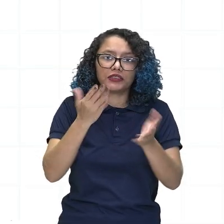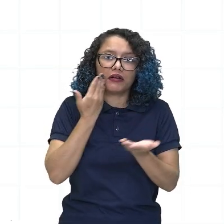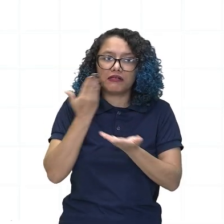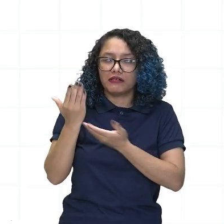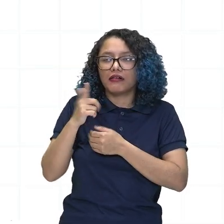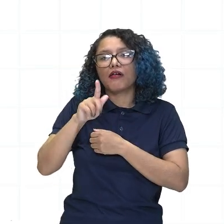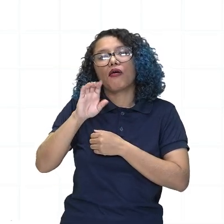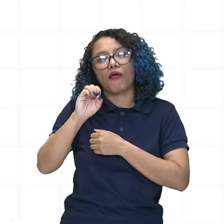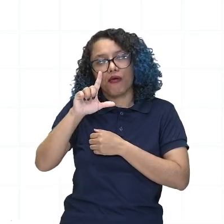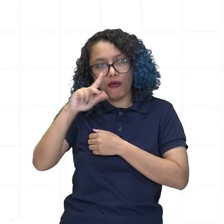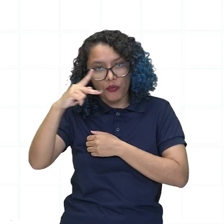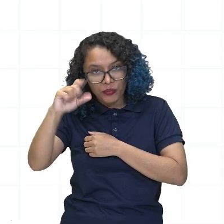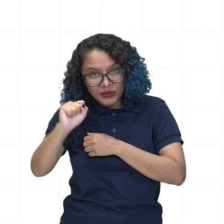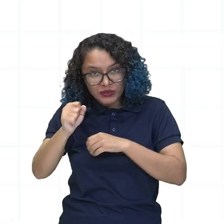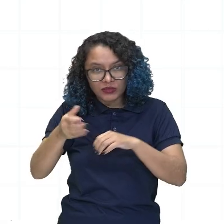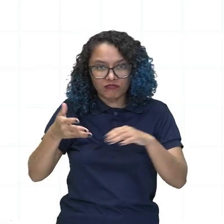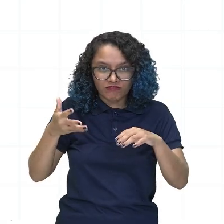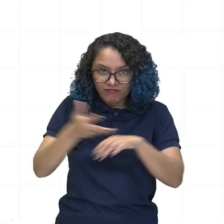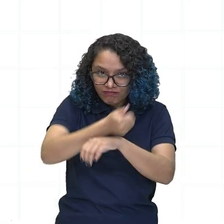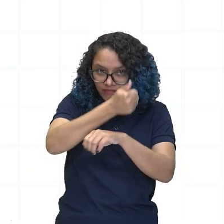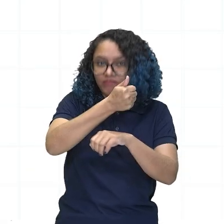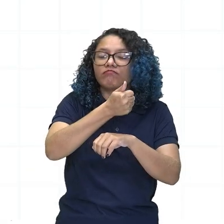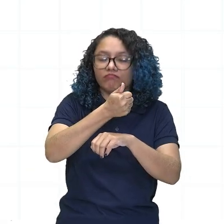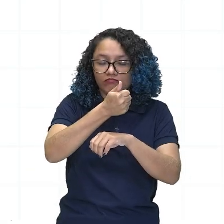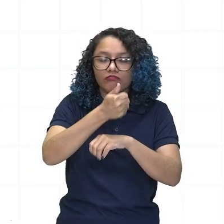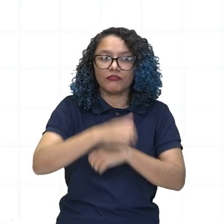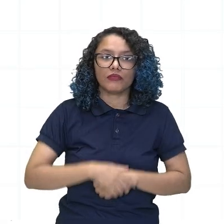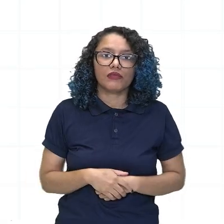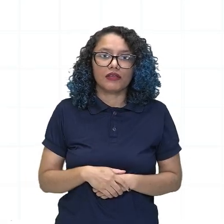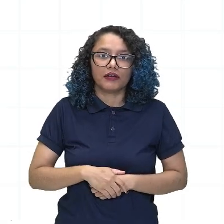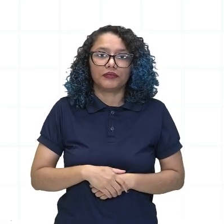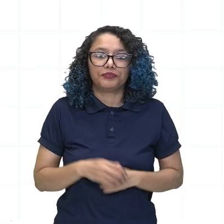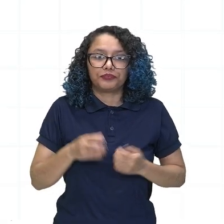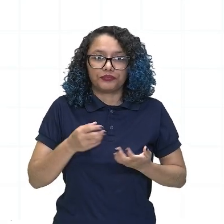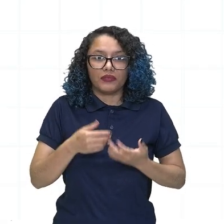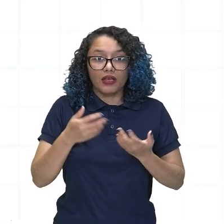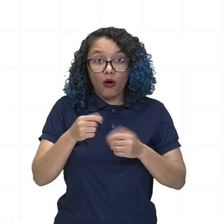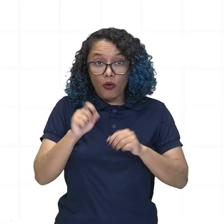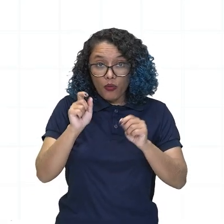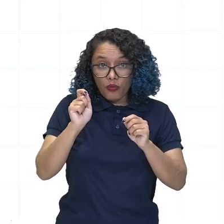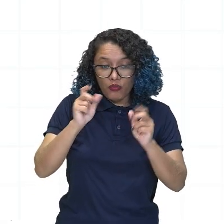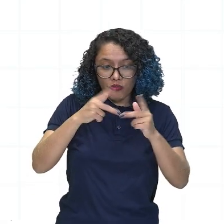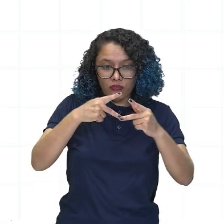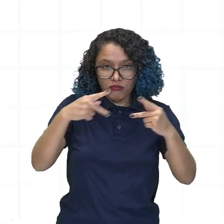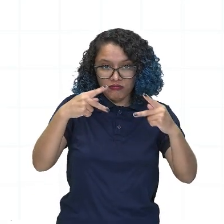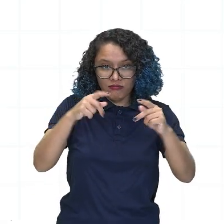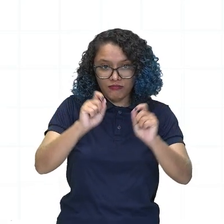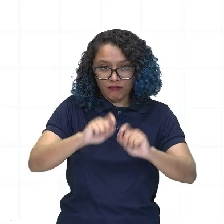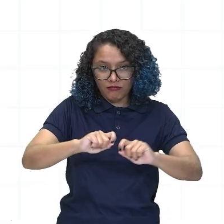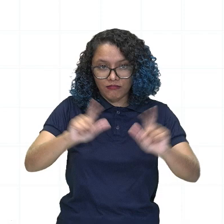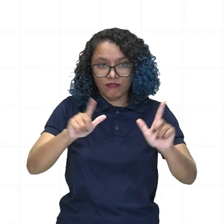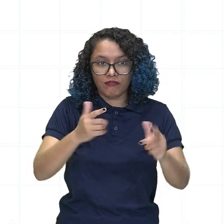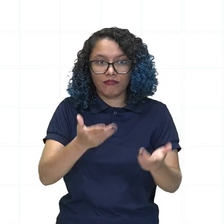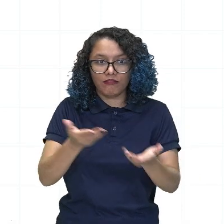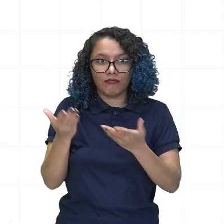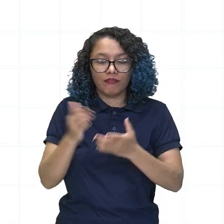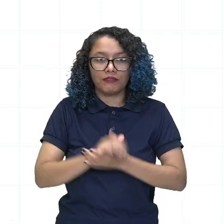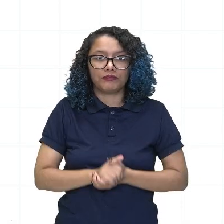golpes. Especificamente, abrindo um link aqui, nós podemos observar, vítima do golpe do